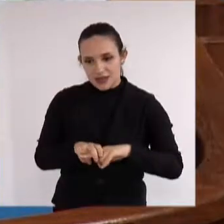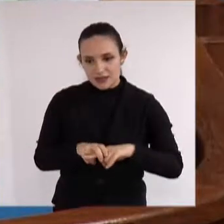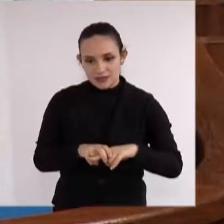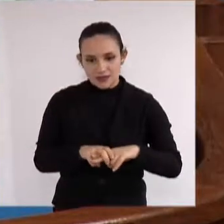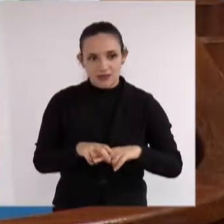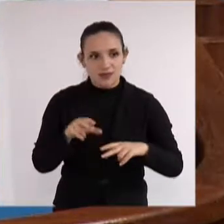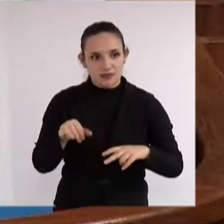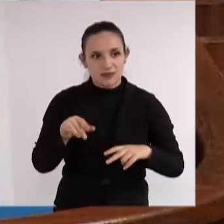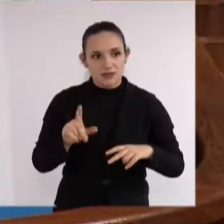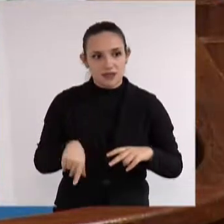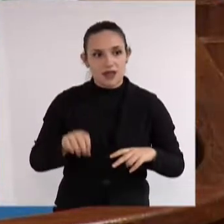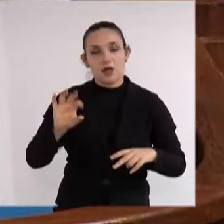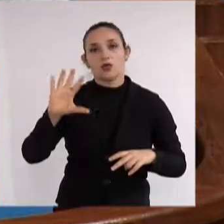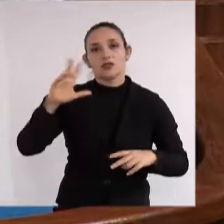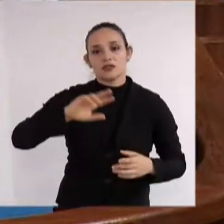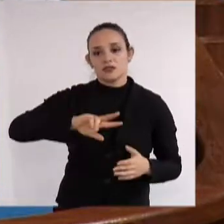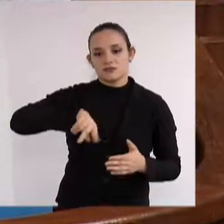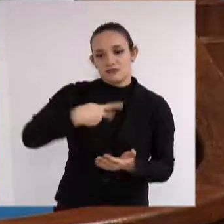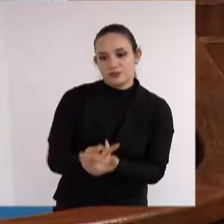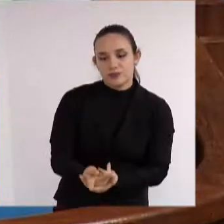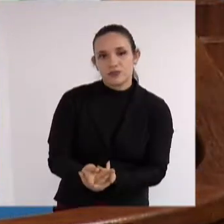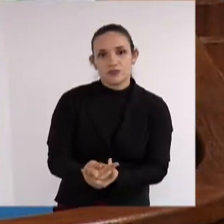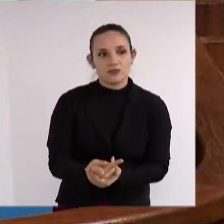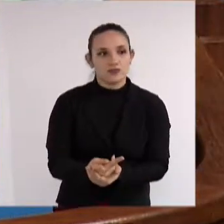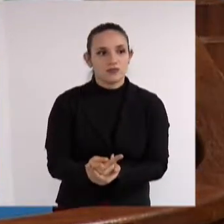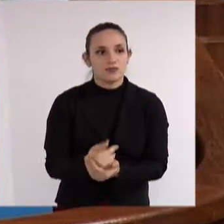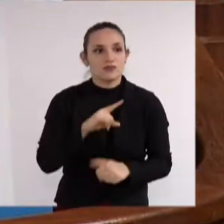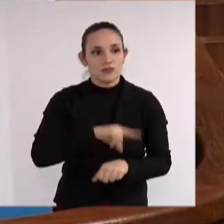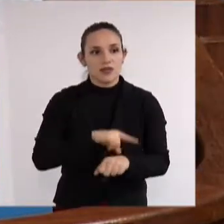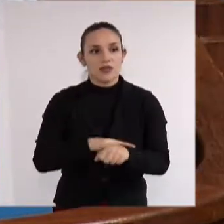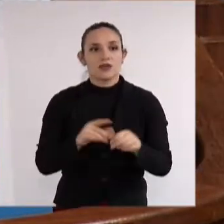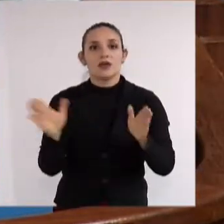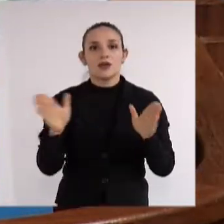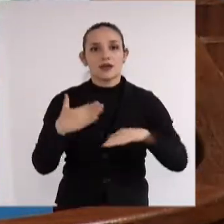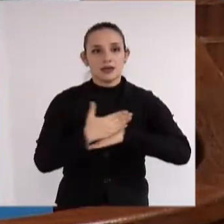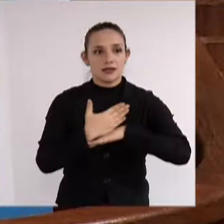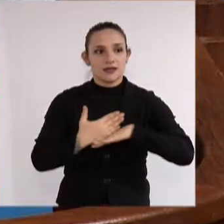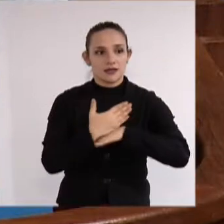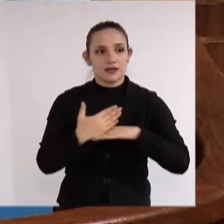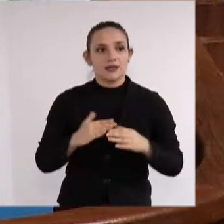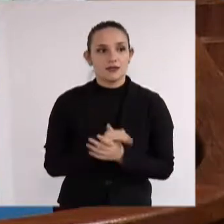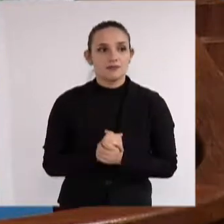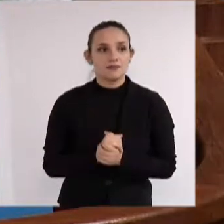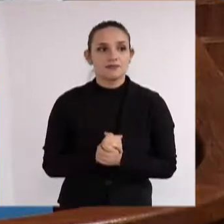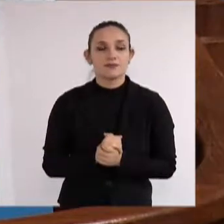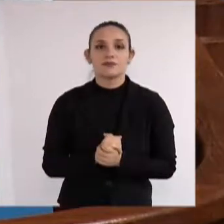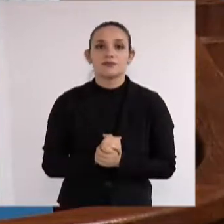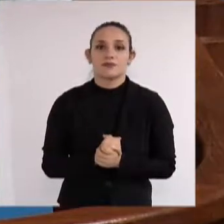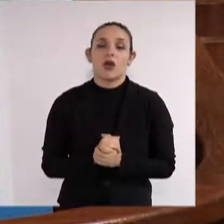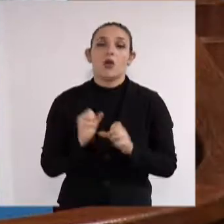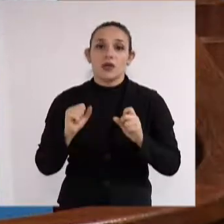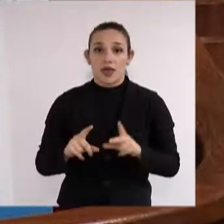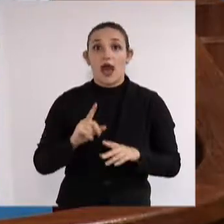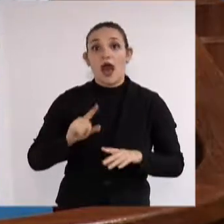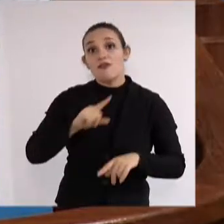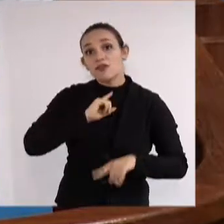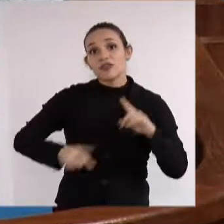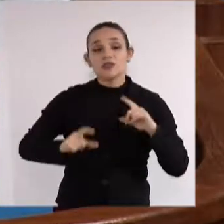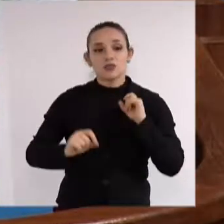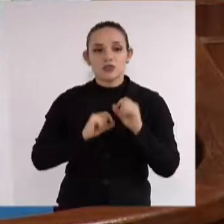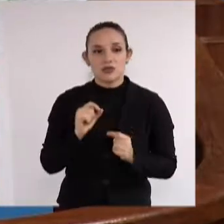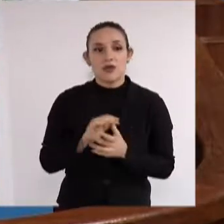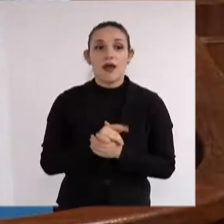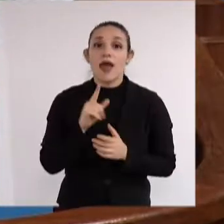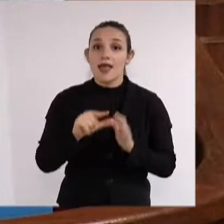nos sanitários, banheiros e vestiários acessíveis. O que diz aqui o veto? Nesse contexto, vale destacar que a